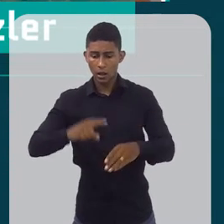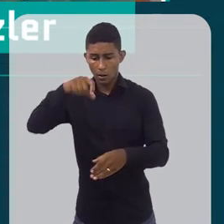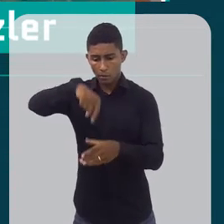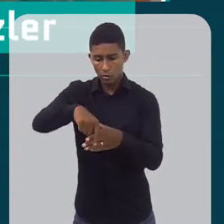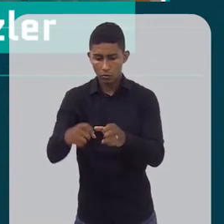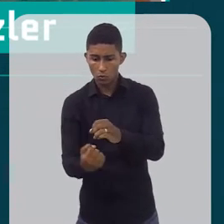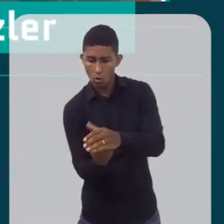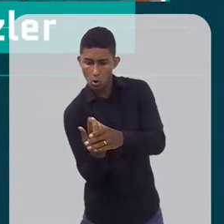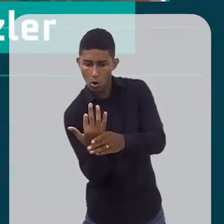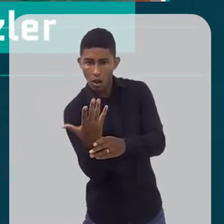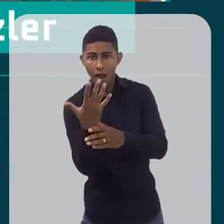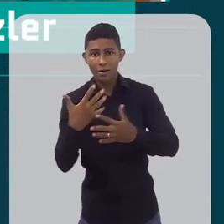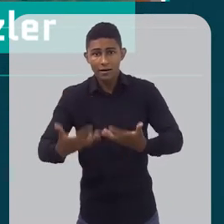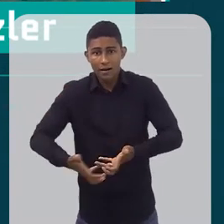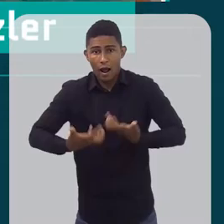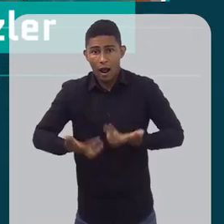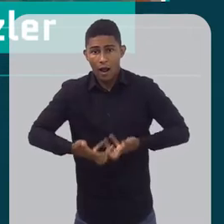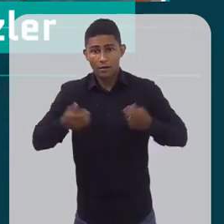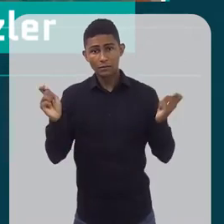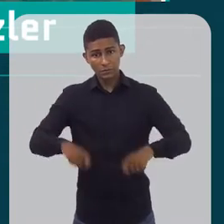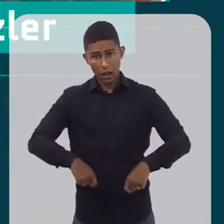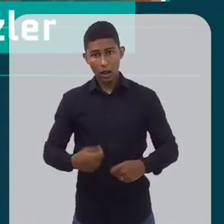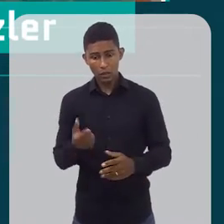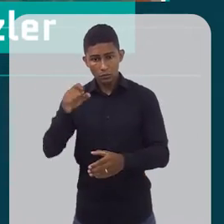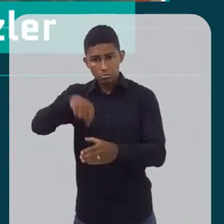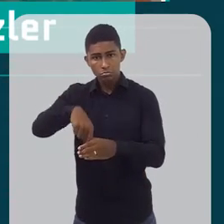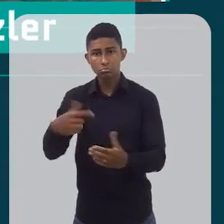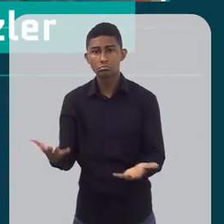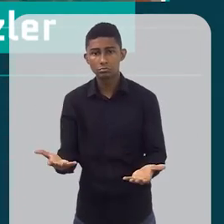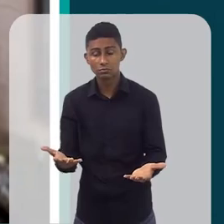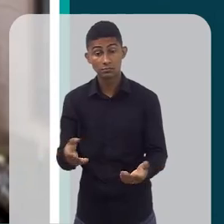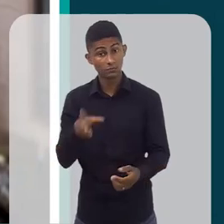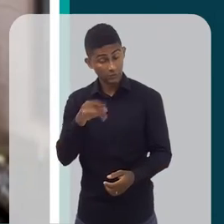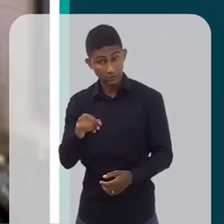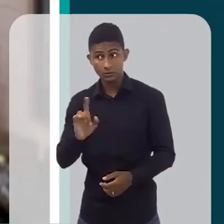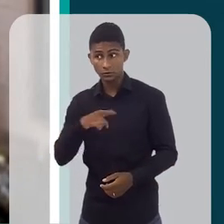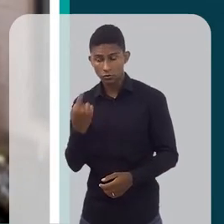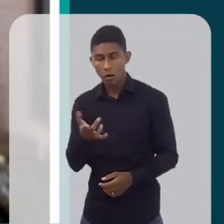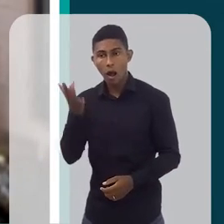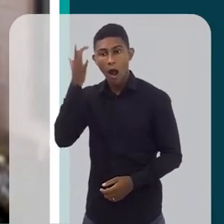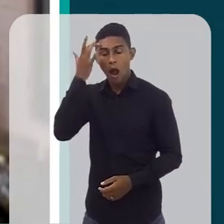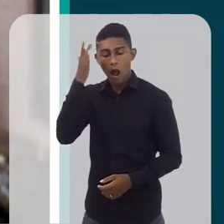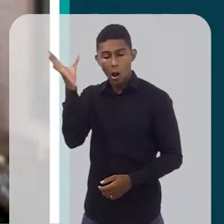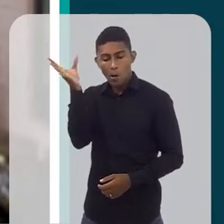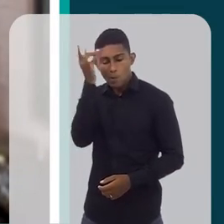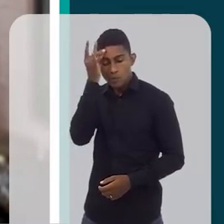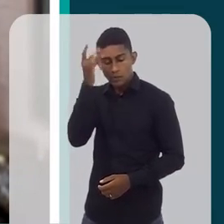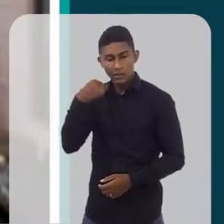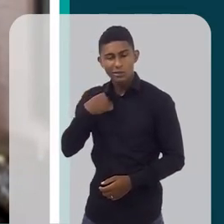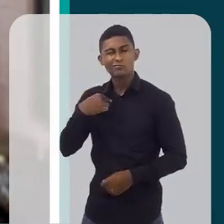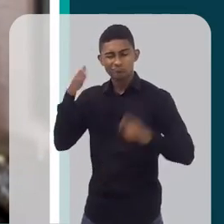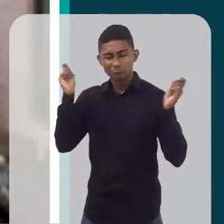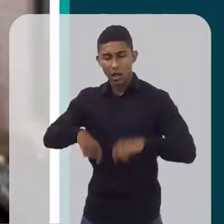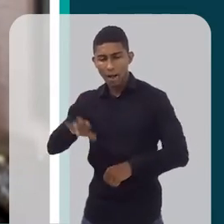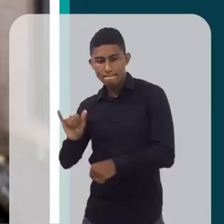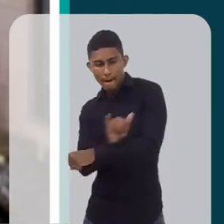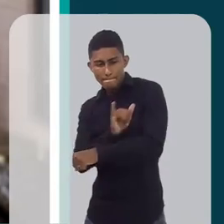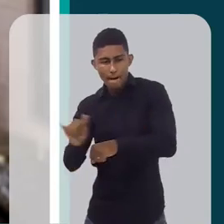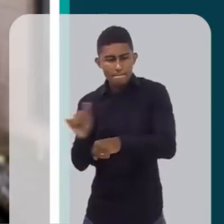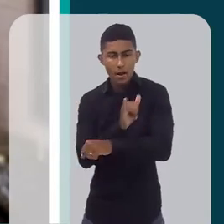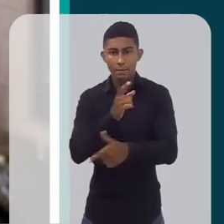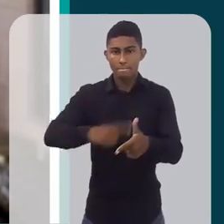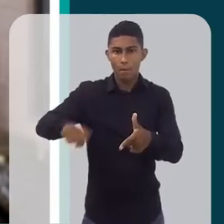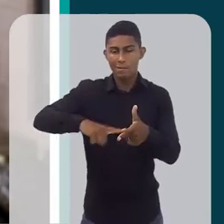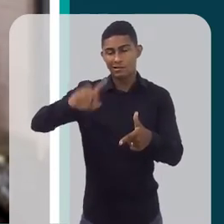verdura, né? Enfim, você, se você tiver a consciência, você vai buscar formas de tentar resolver o